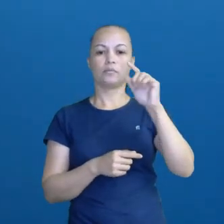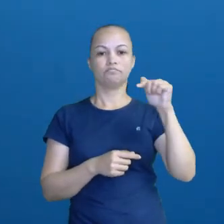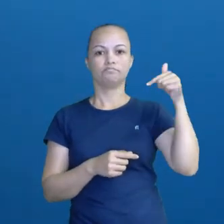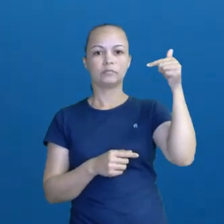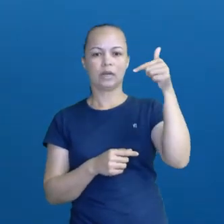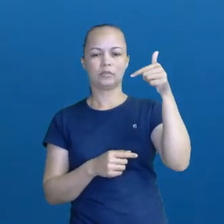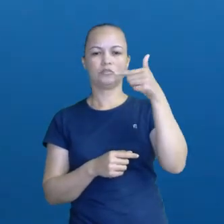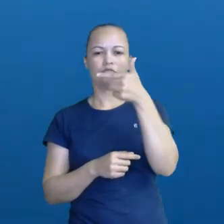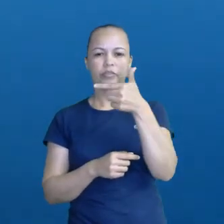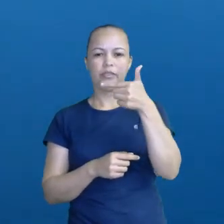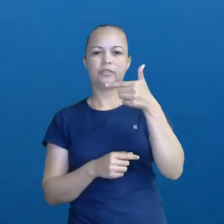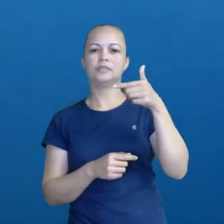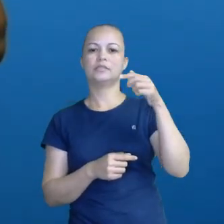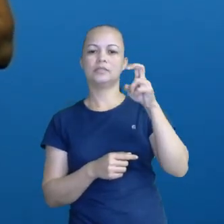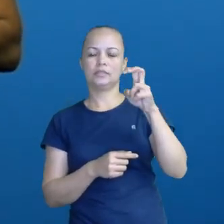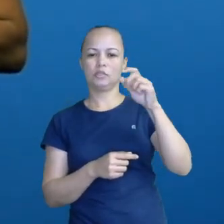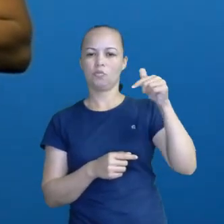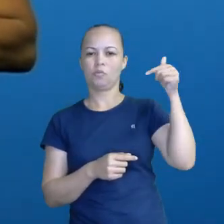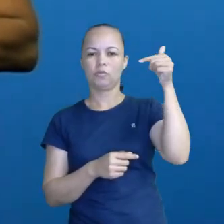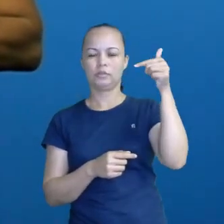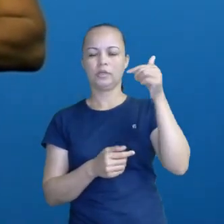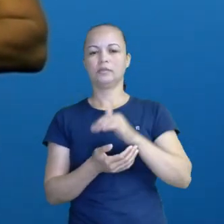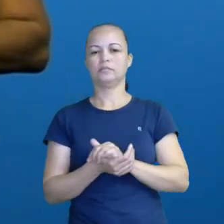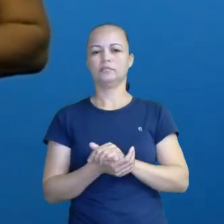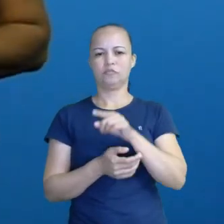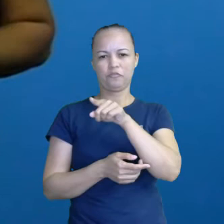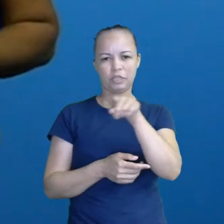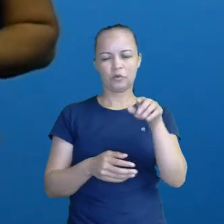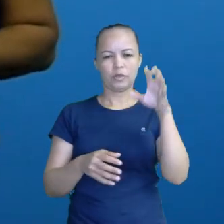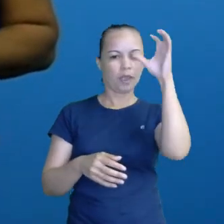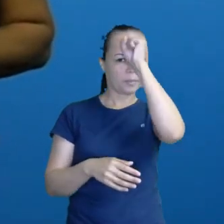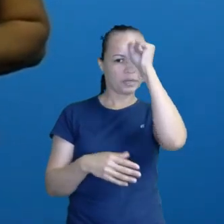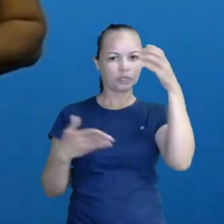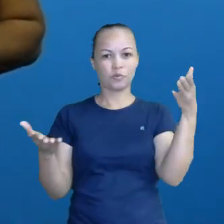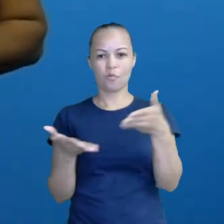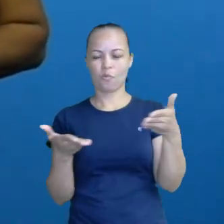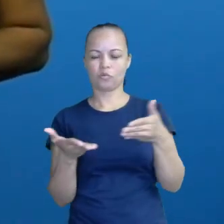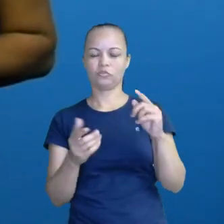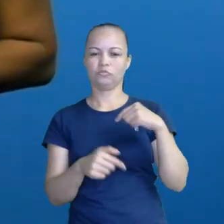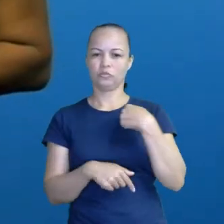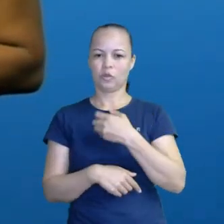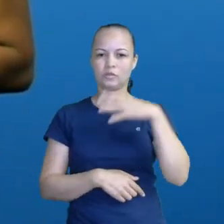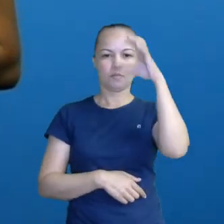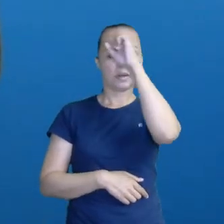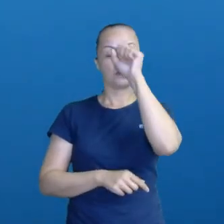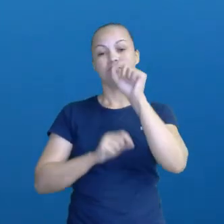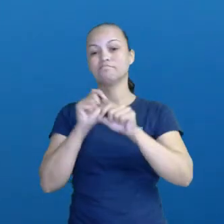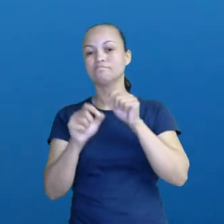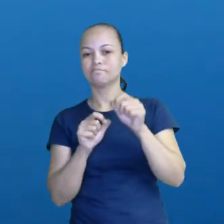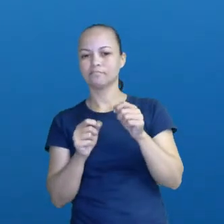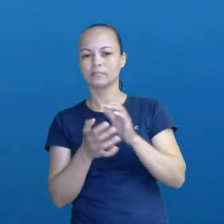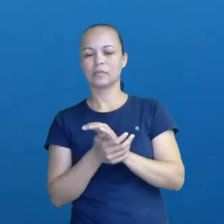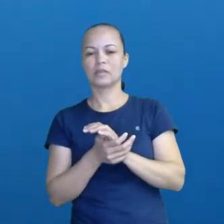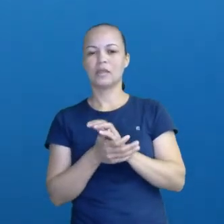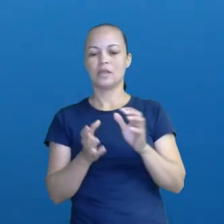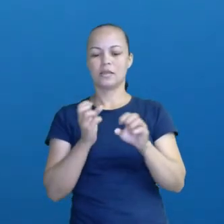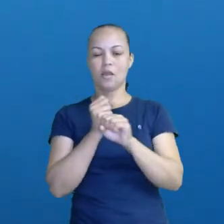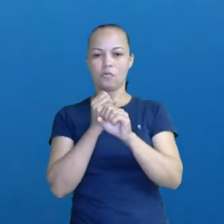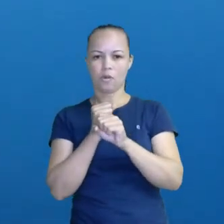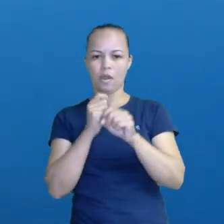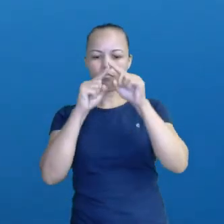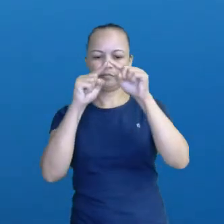bem Tudo minha vocês viram que vocês aprenderam hoje Nós aprendemos o que calcular